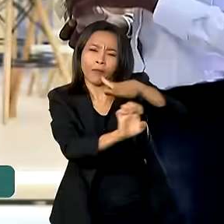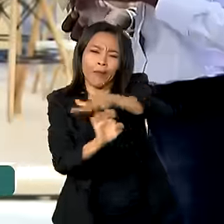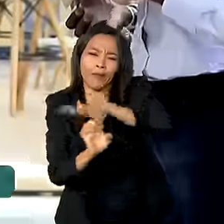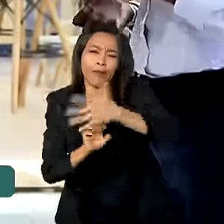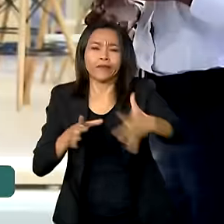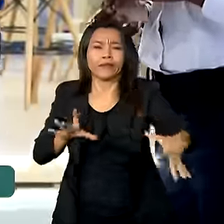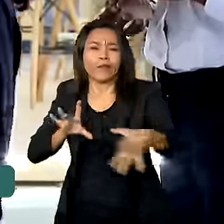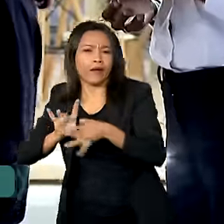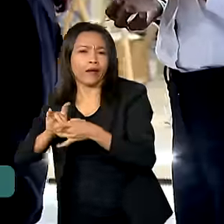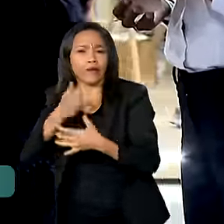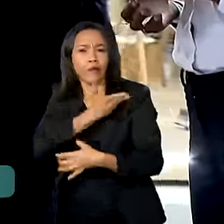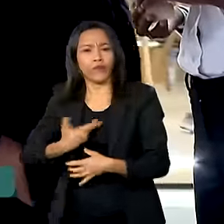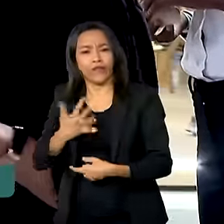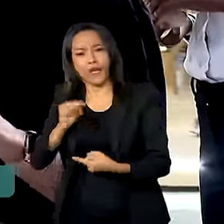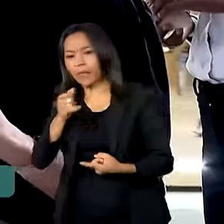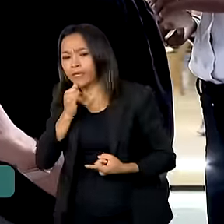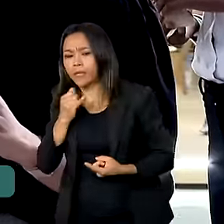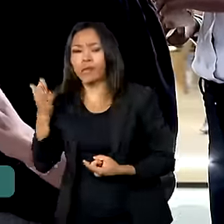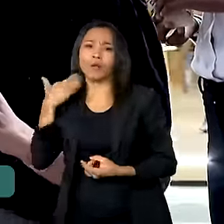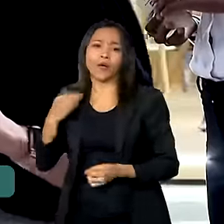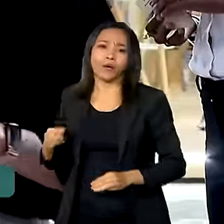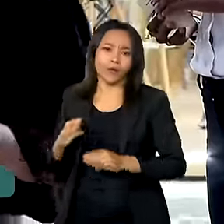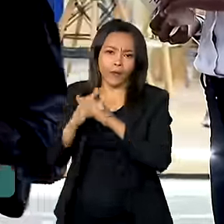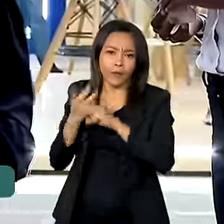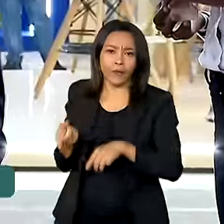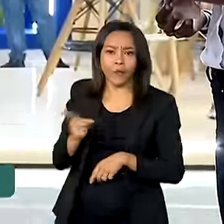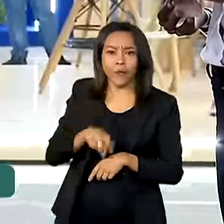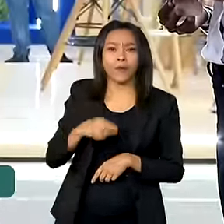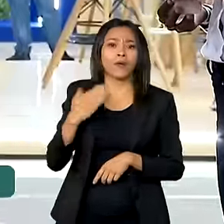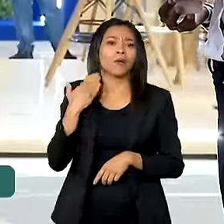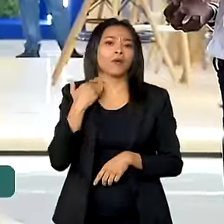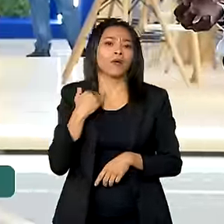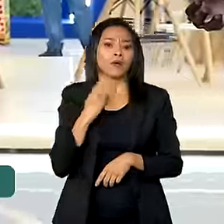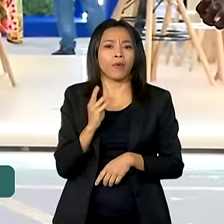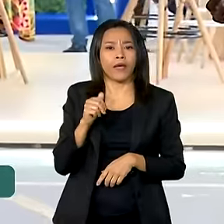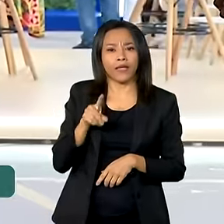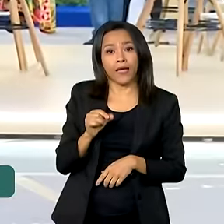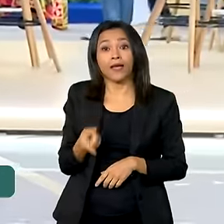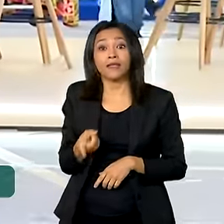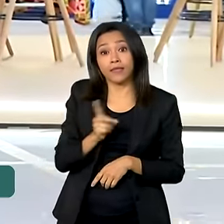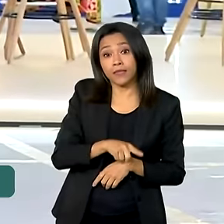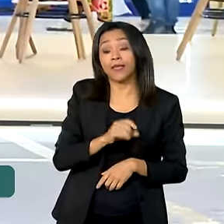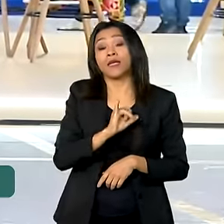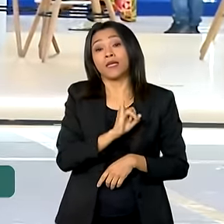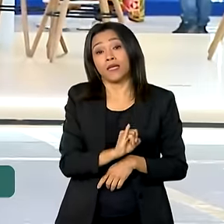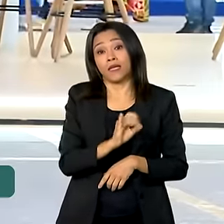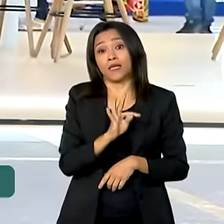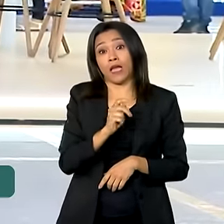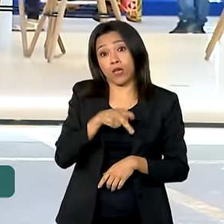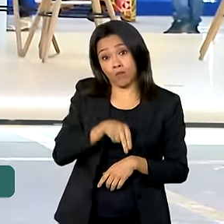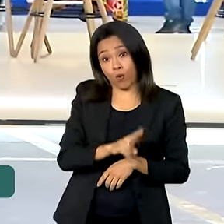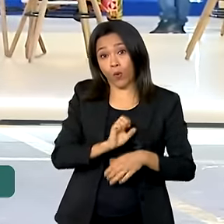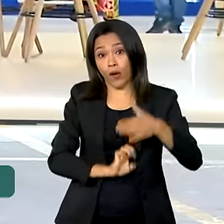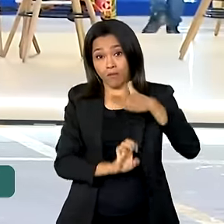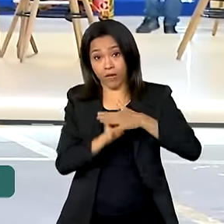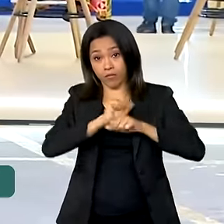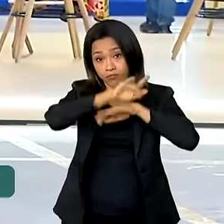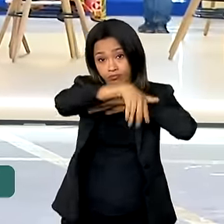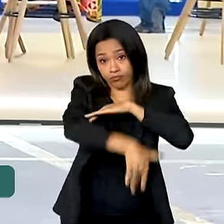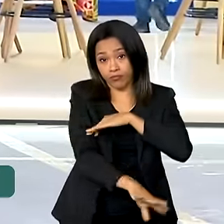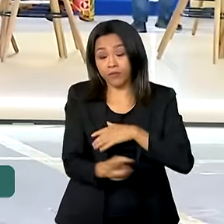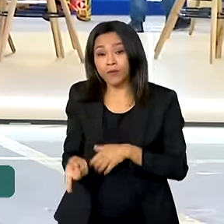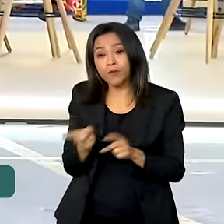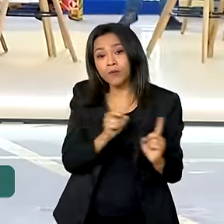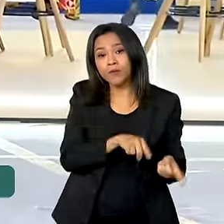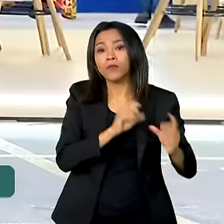governo federal, como Caixa Econômica, BNDES, Itaipu, Banco do Brasil. Lá no estande do Banco do Brasil, eles